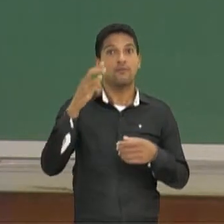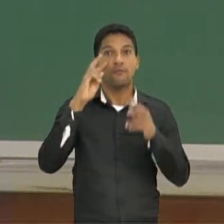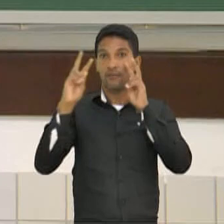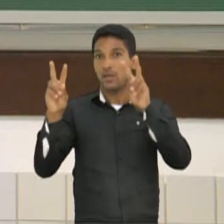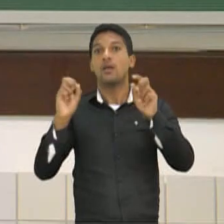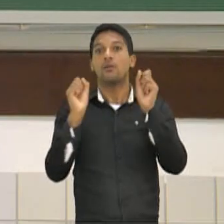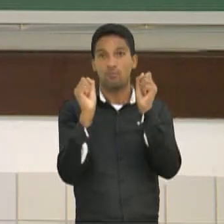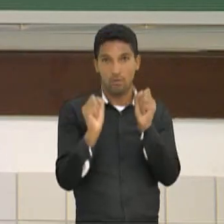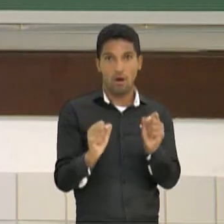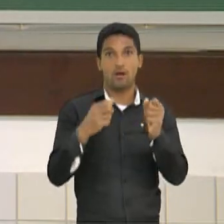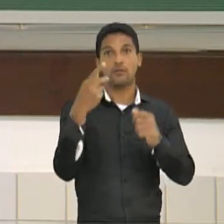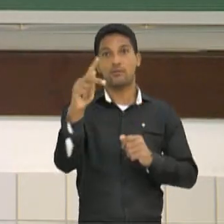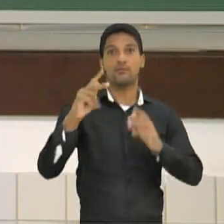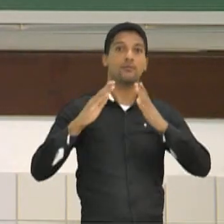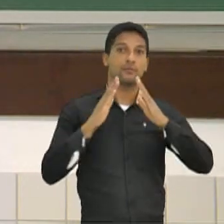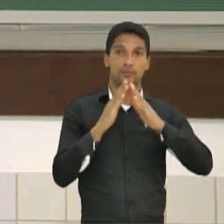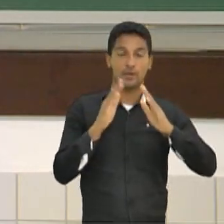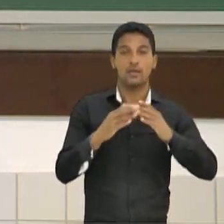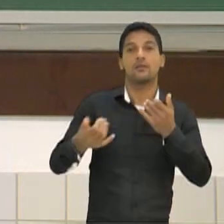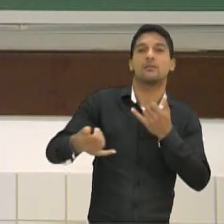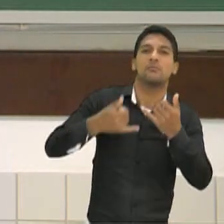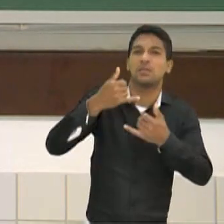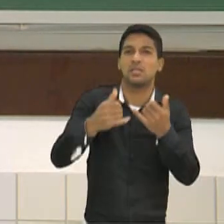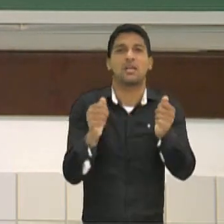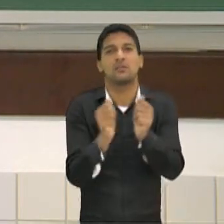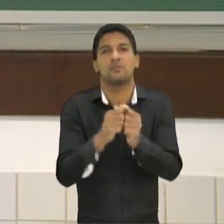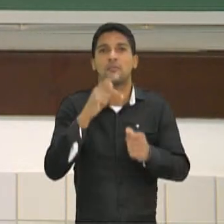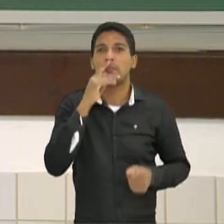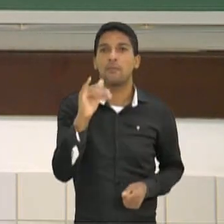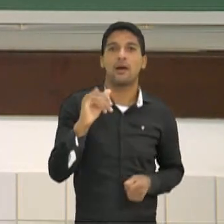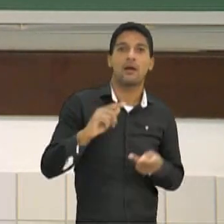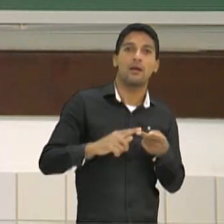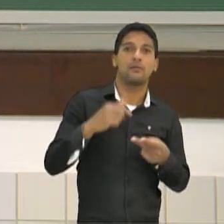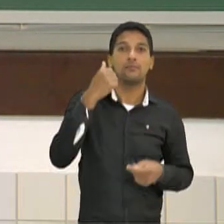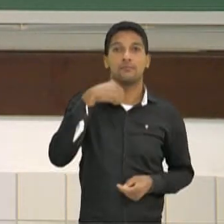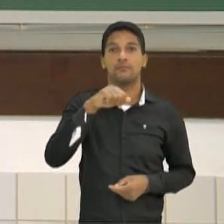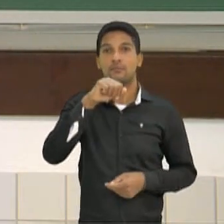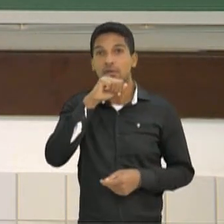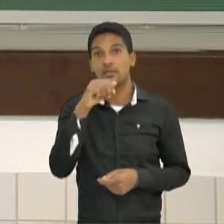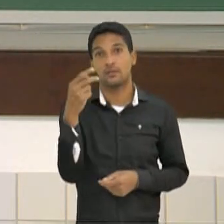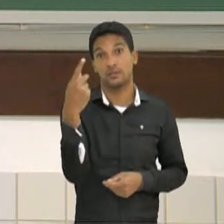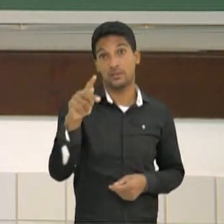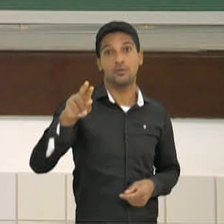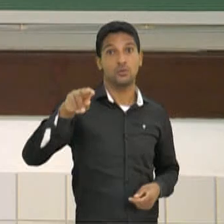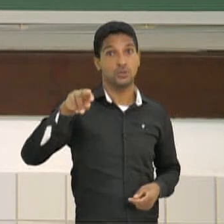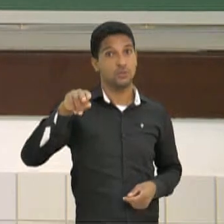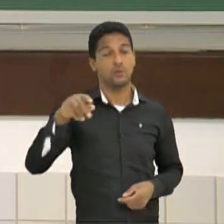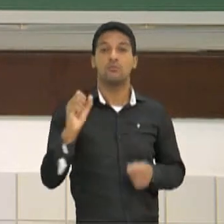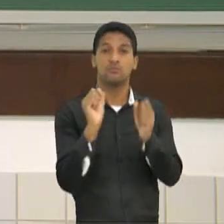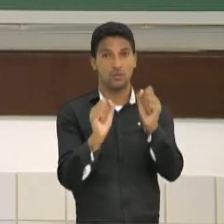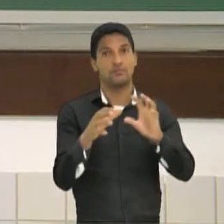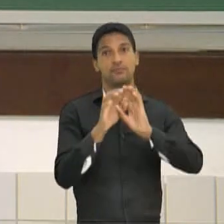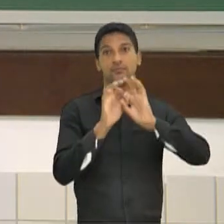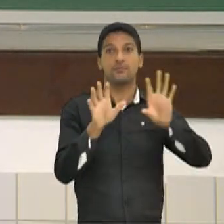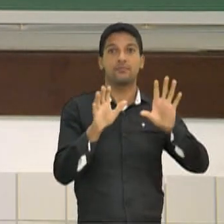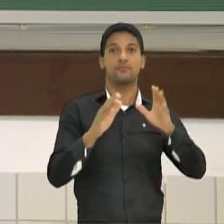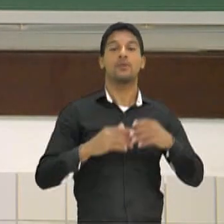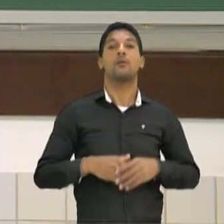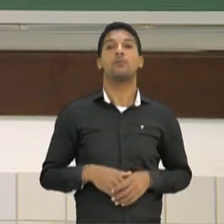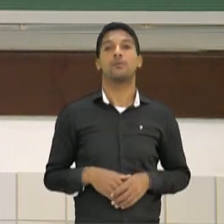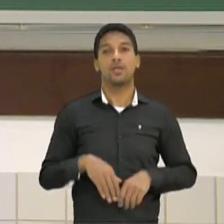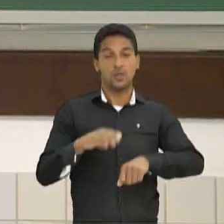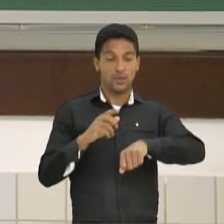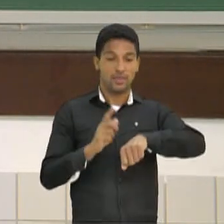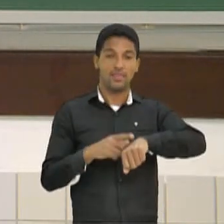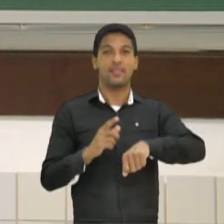Então são atividades que você pode estar realizando com seu pai, com sua mãe, com seus irmãos. Então é bem interessante, né? Então para passarmos o tempo também,